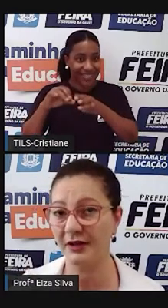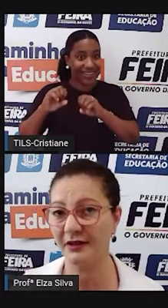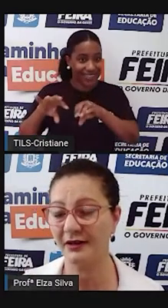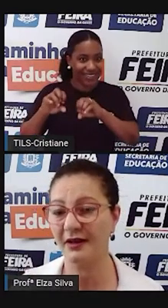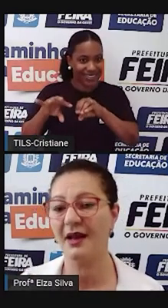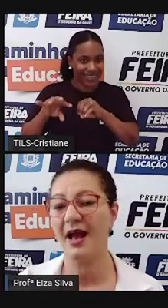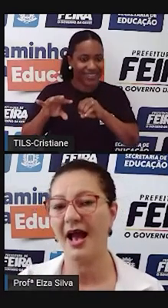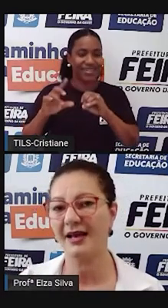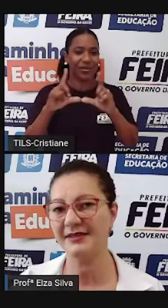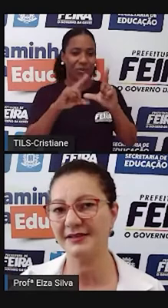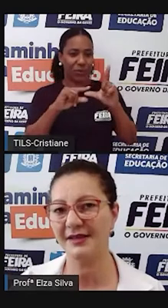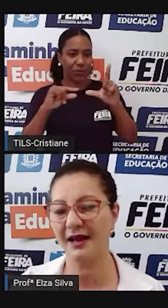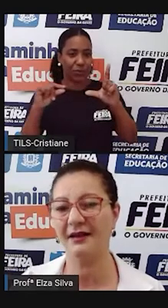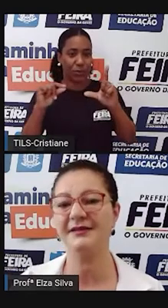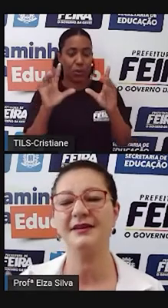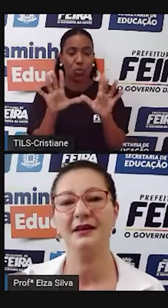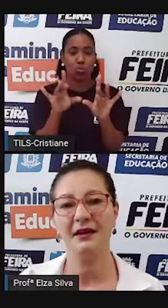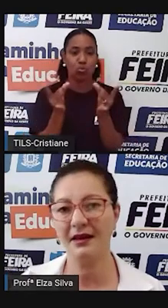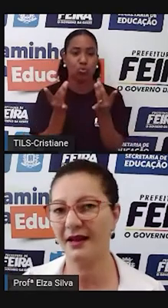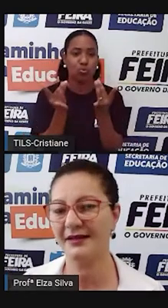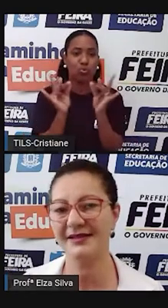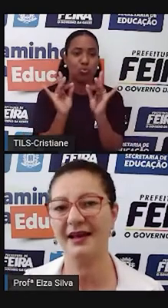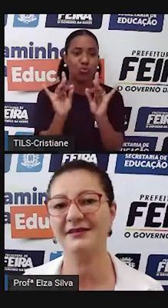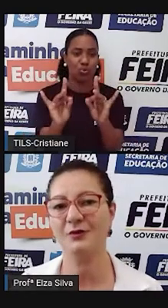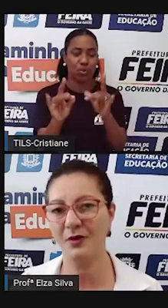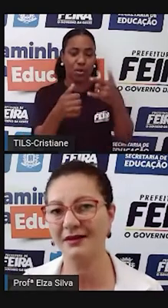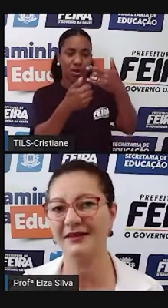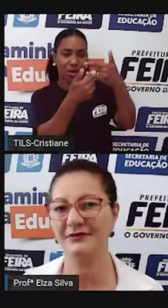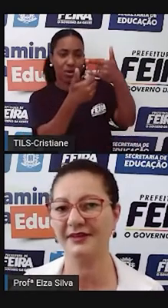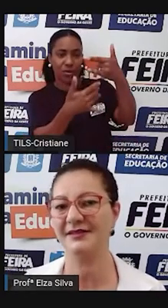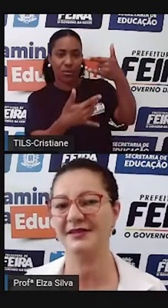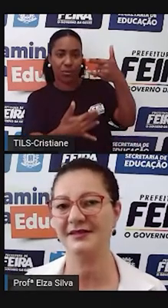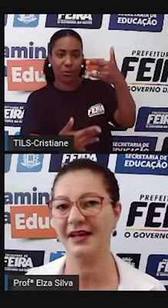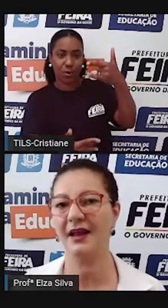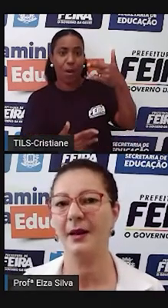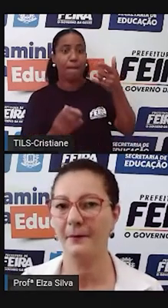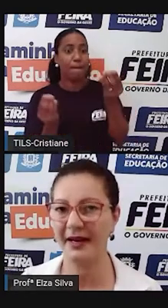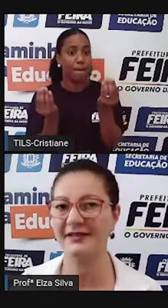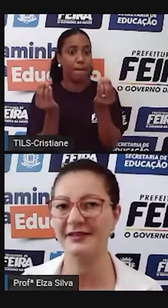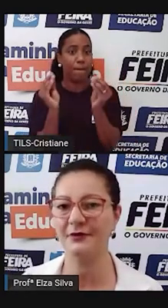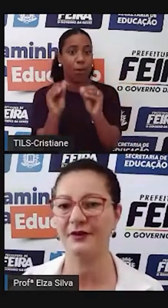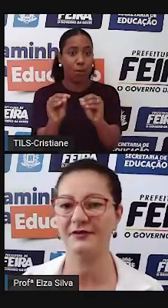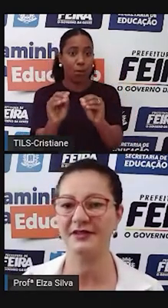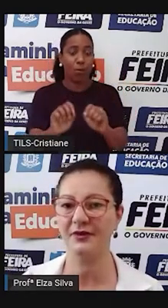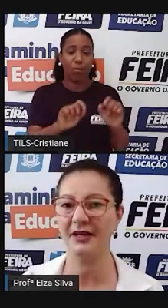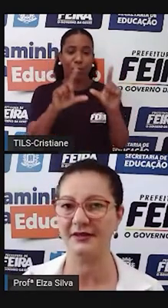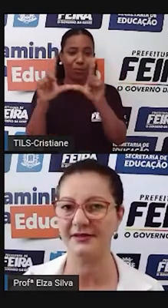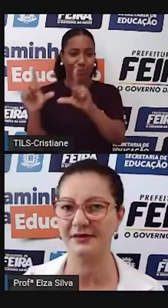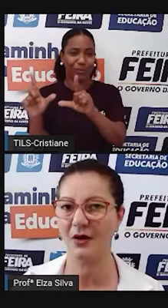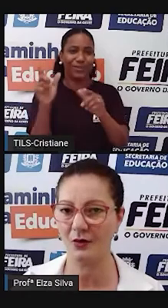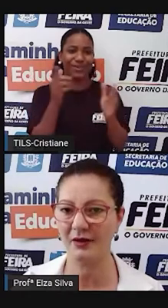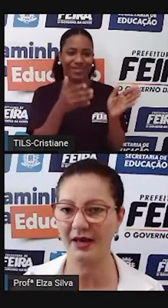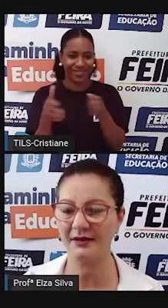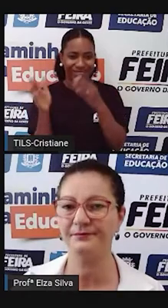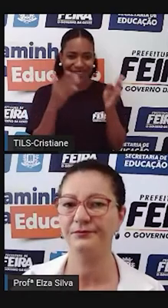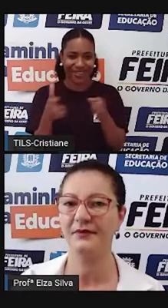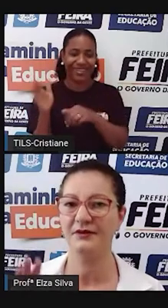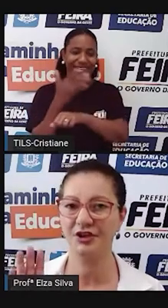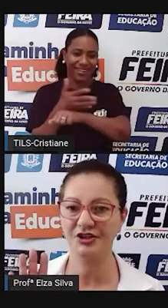através do link, acessá-las e realizá-las quantas vezes quiser, para desenvolver o seu inglês.